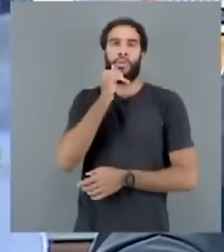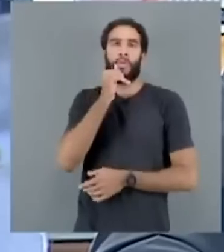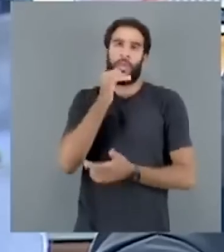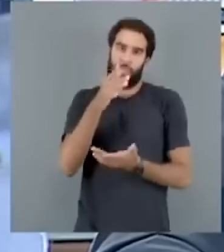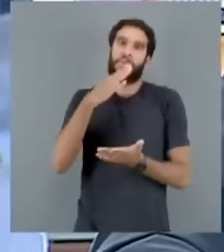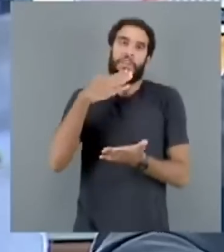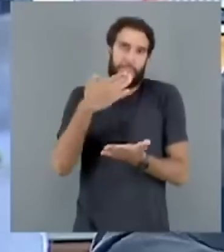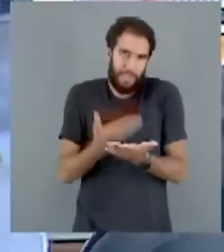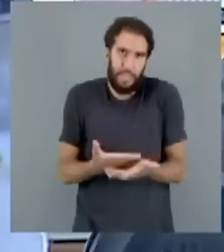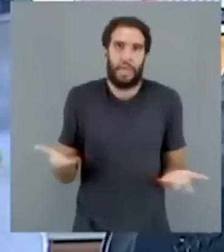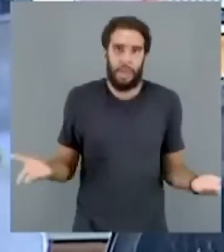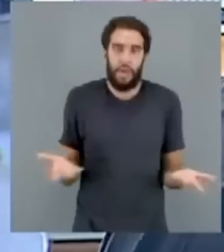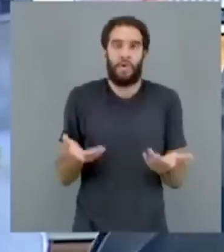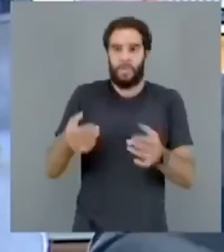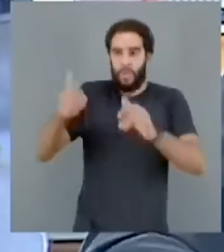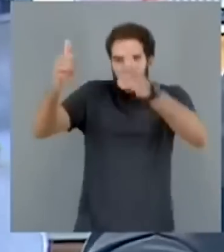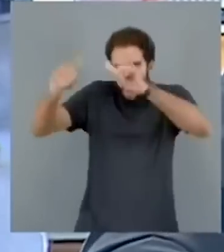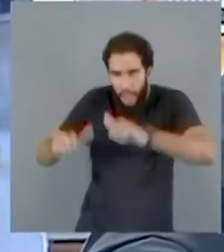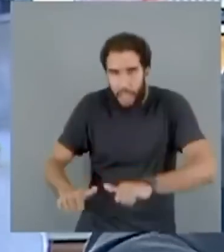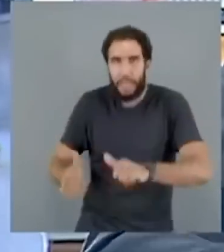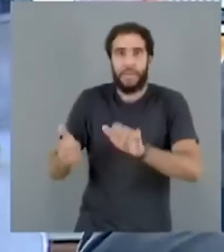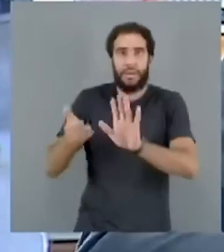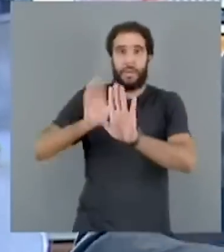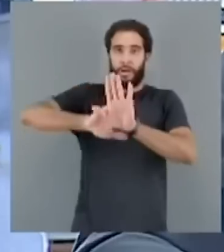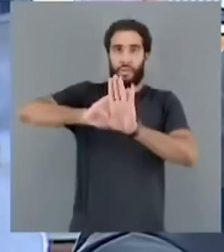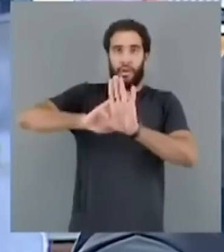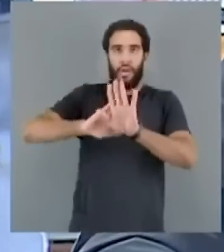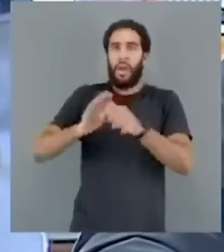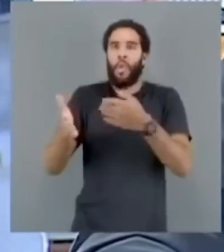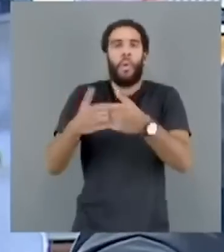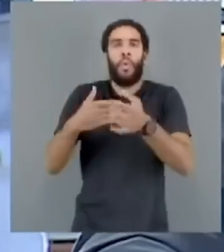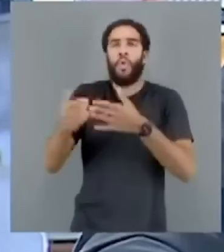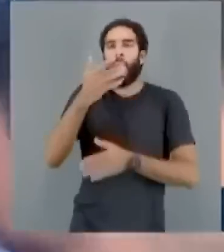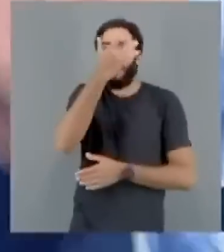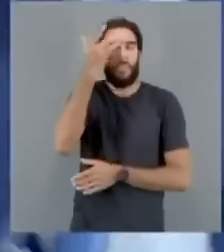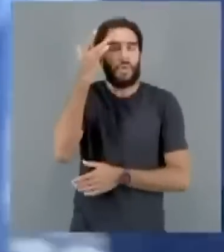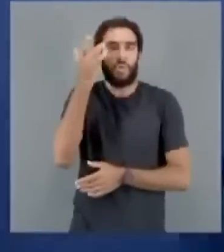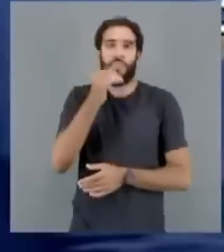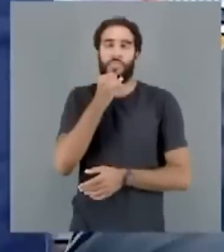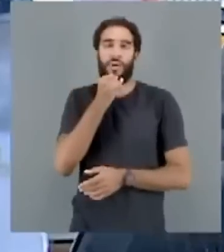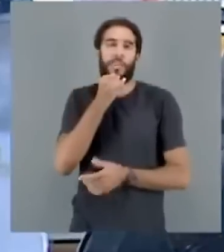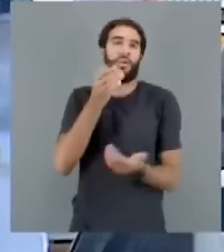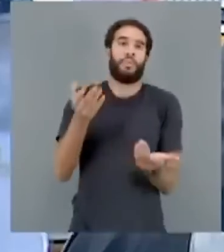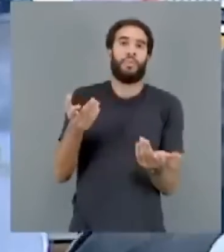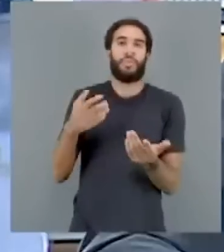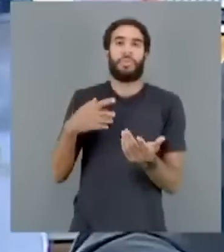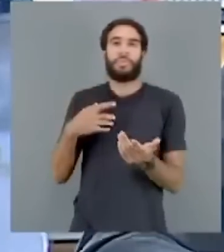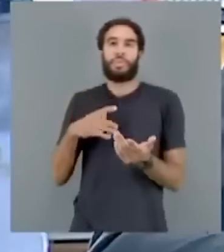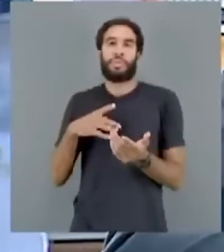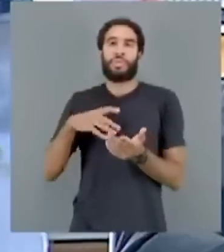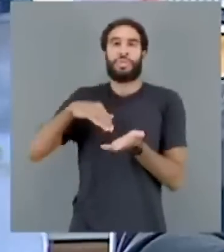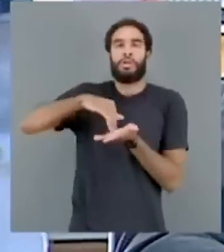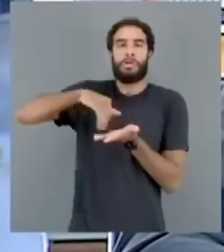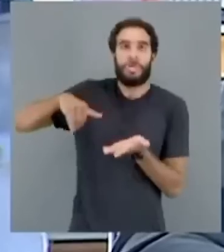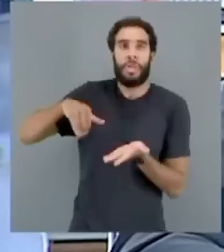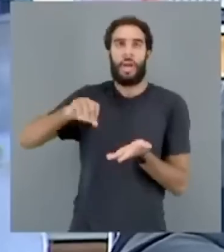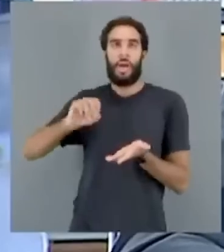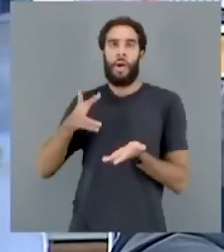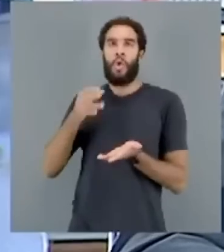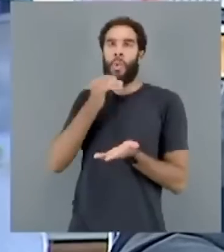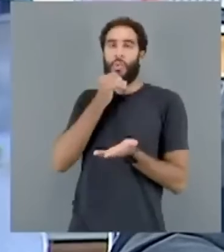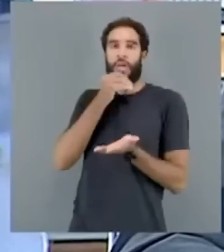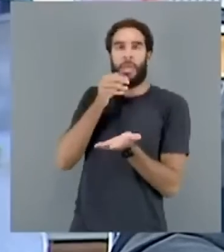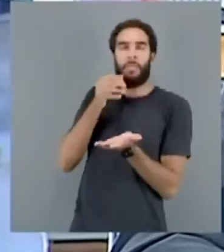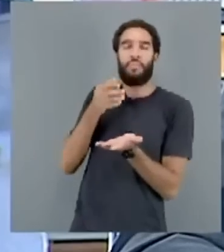pasmem, de uma análise subjetiva por qualquer pessoa que seja acerca de suspeição ou suposta suspeição de um